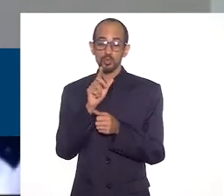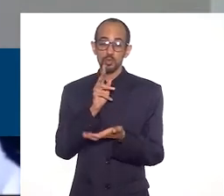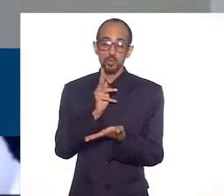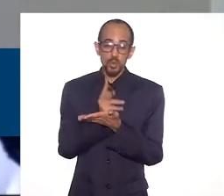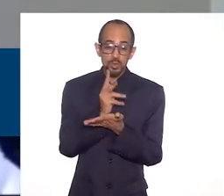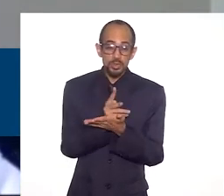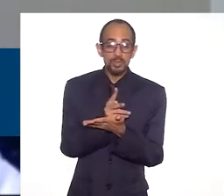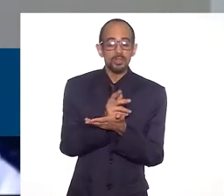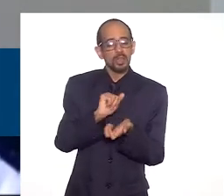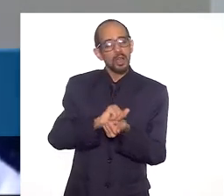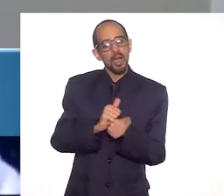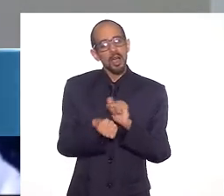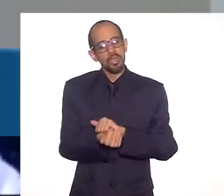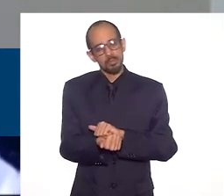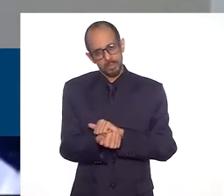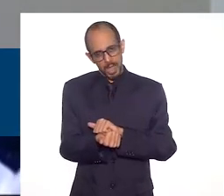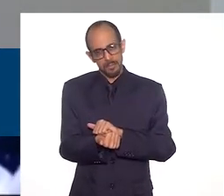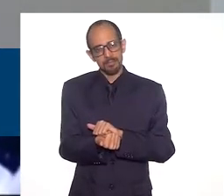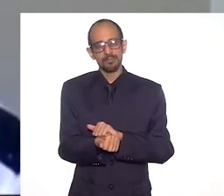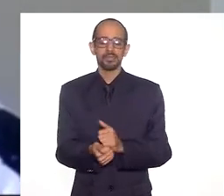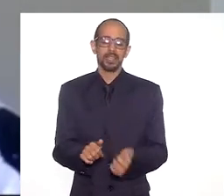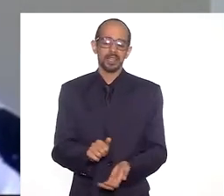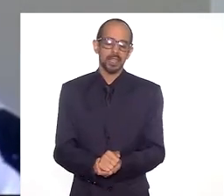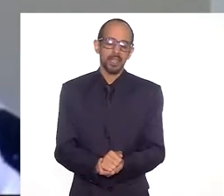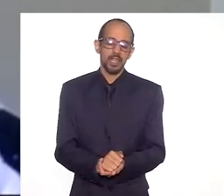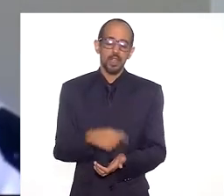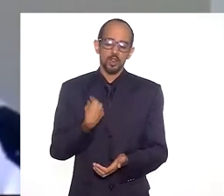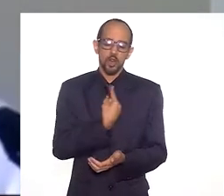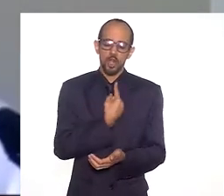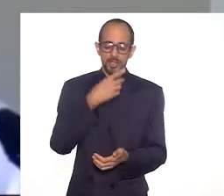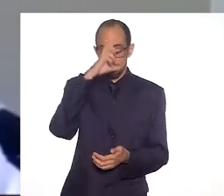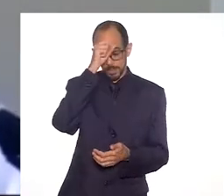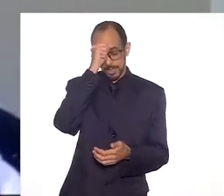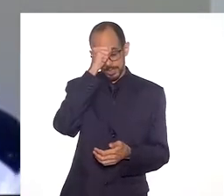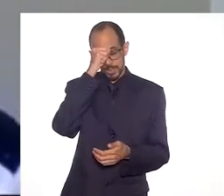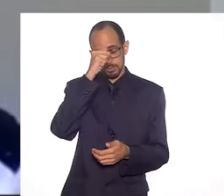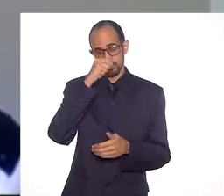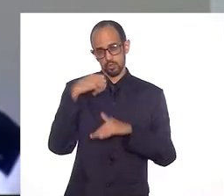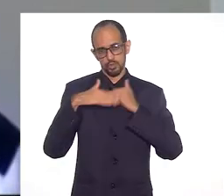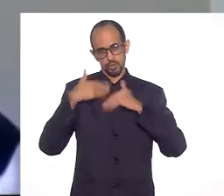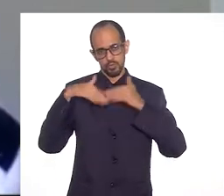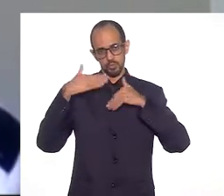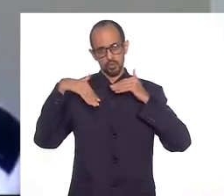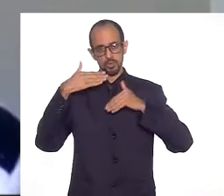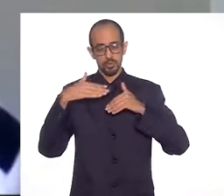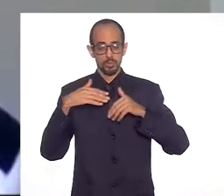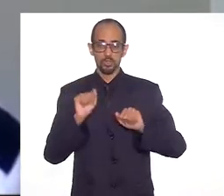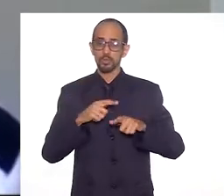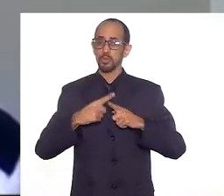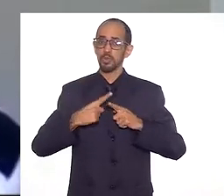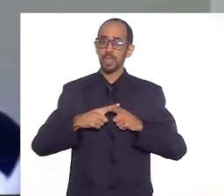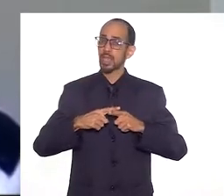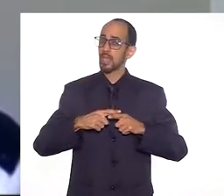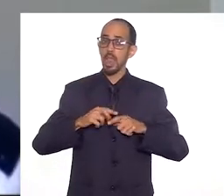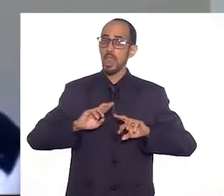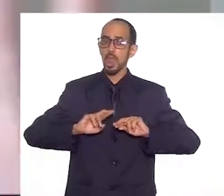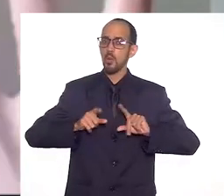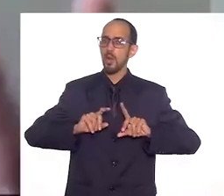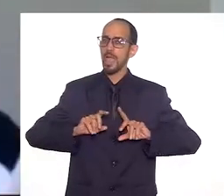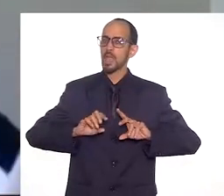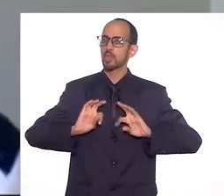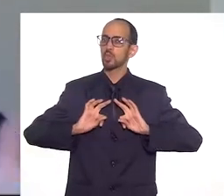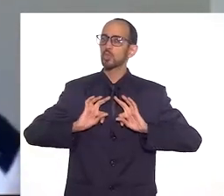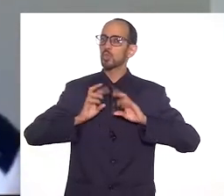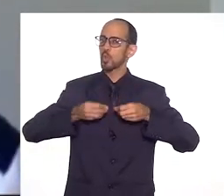Os pequenos negócios sofreram muito quando tudo isso começou. É, nem todo mundo estava na era digital e foi todo